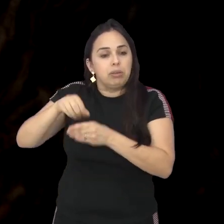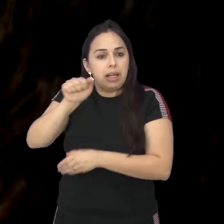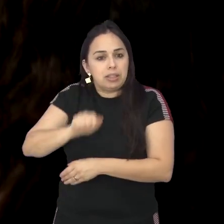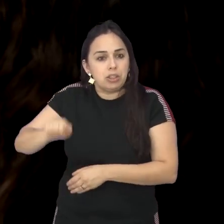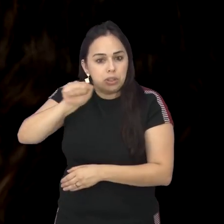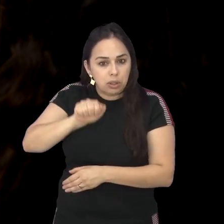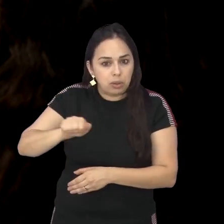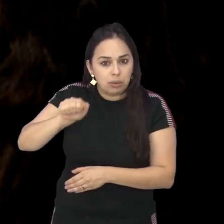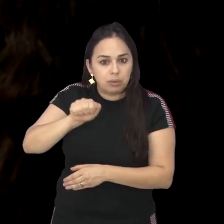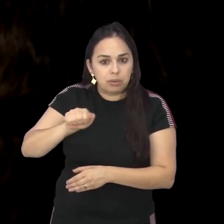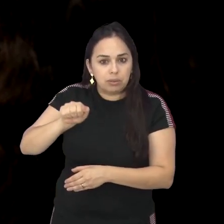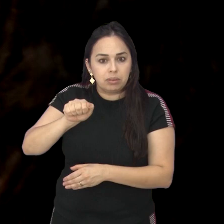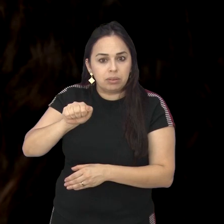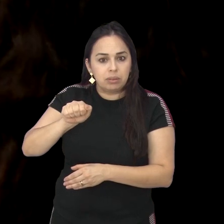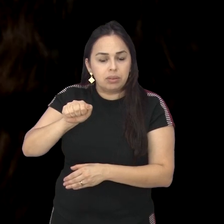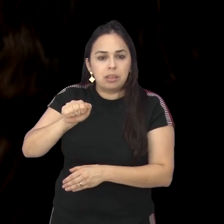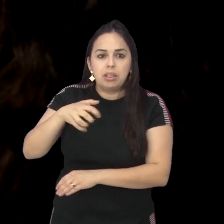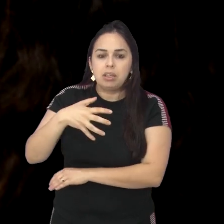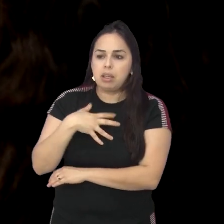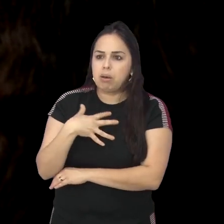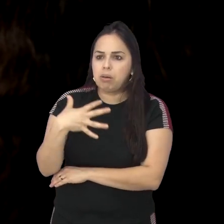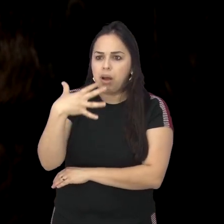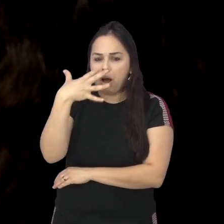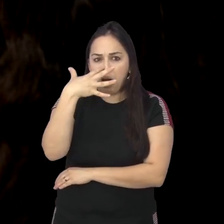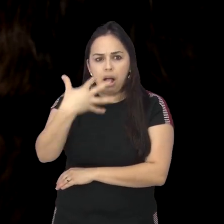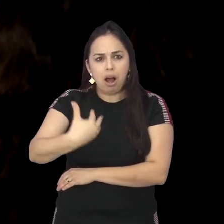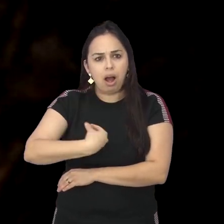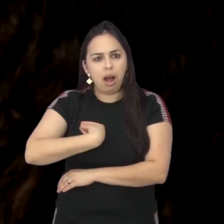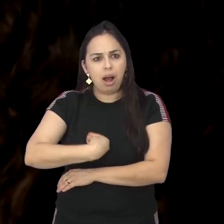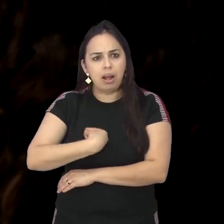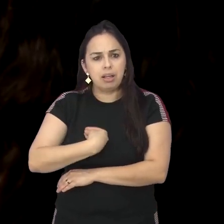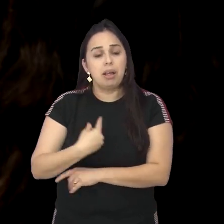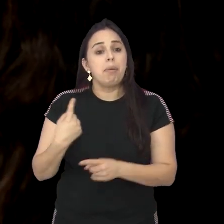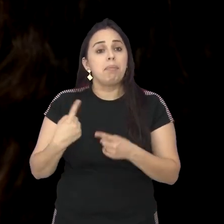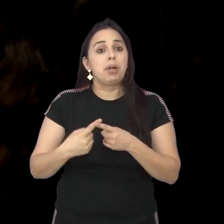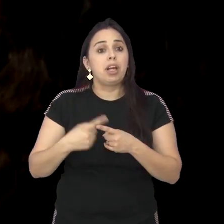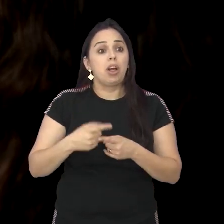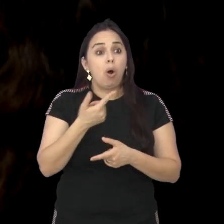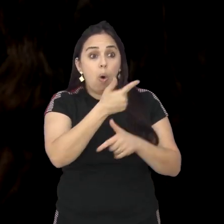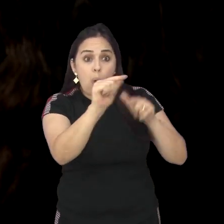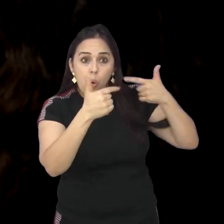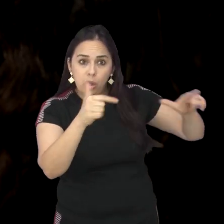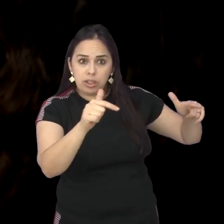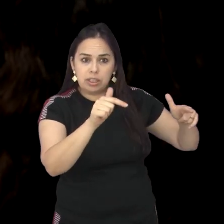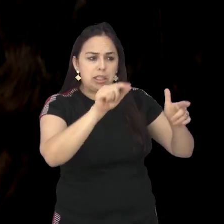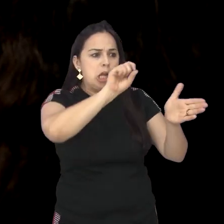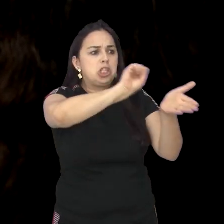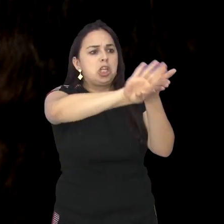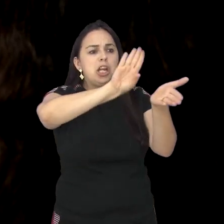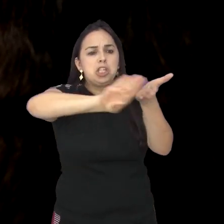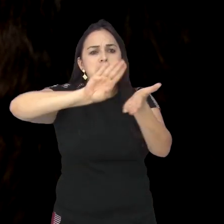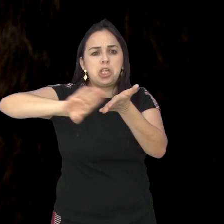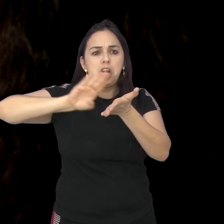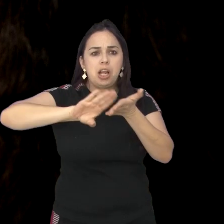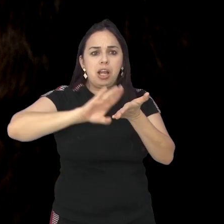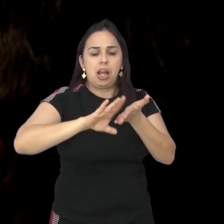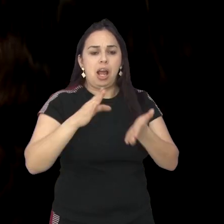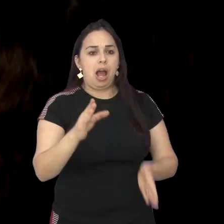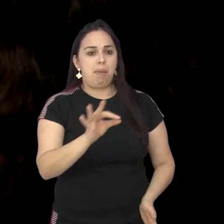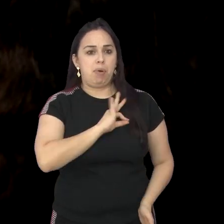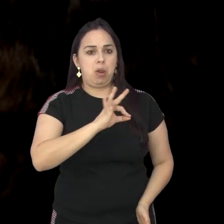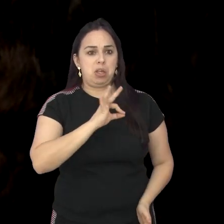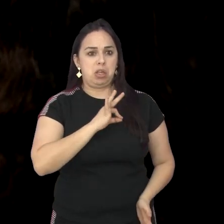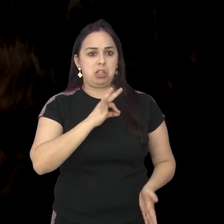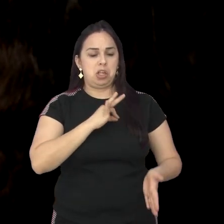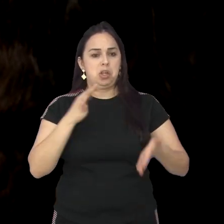a coisa mais incrível que eu achei na minha vida, porque toda desocupação que a gente via na TV, a gente vê a polícia entrando